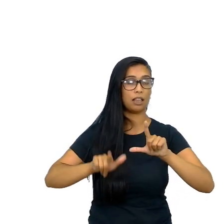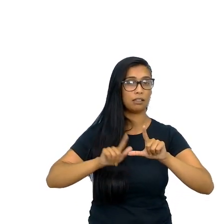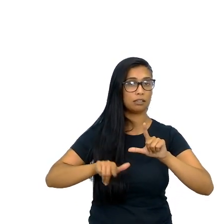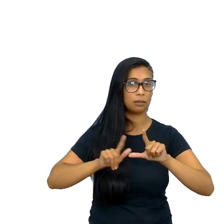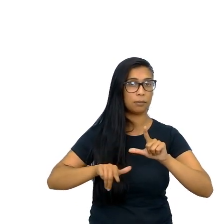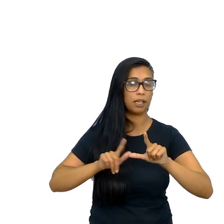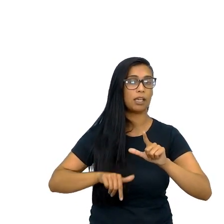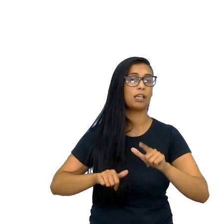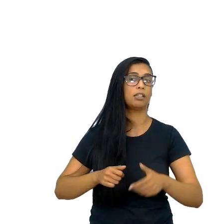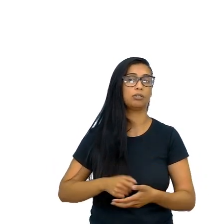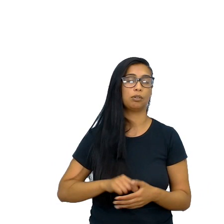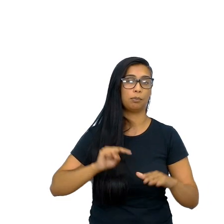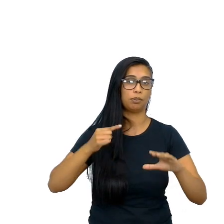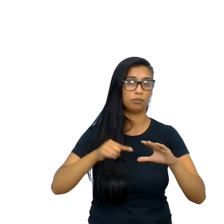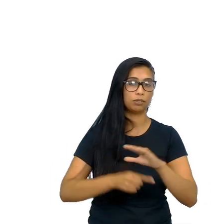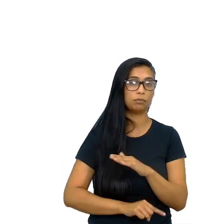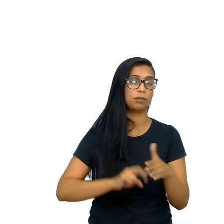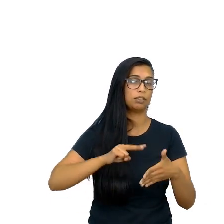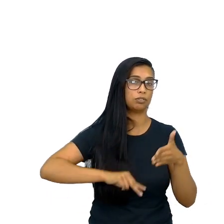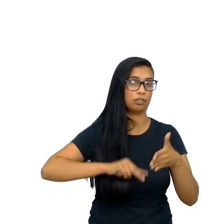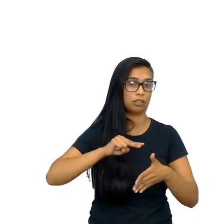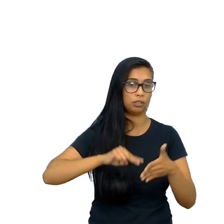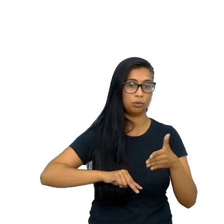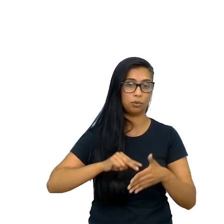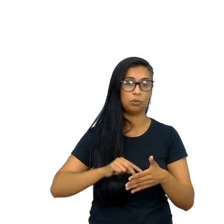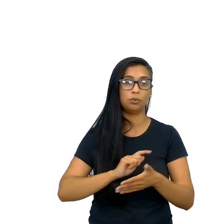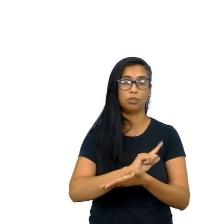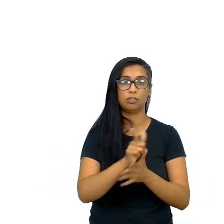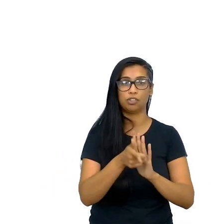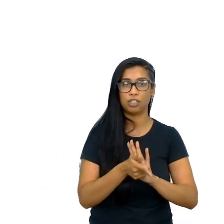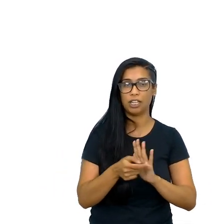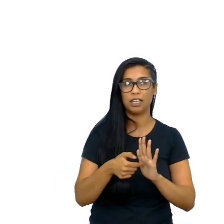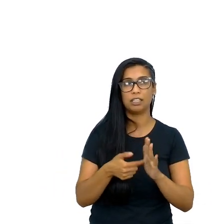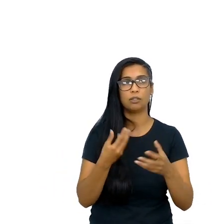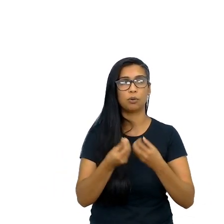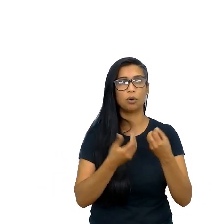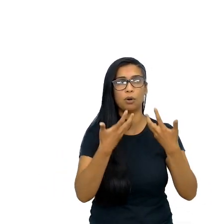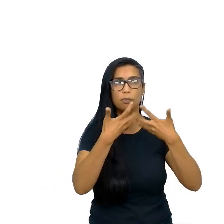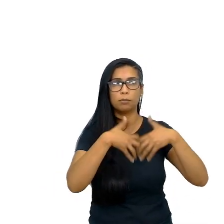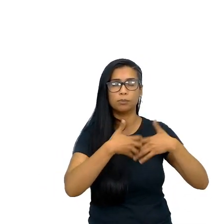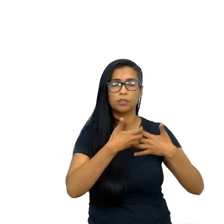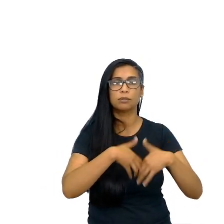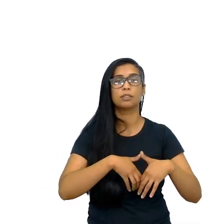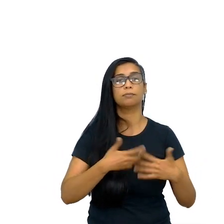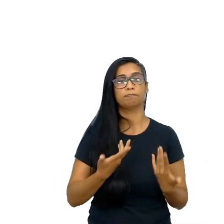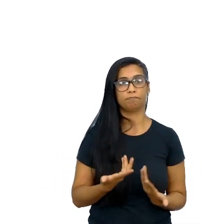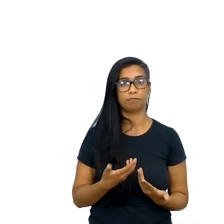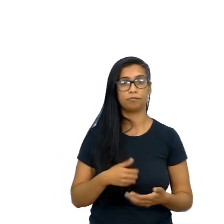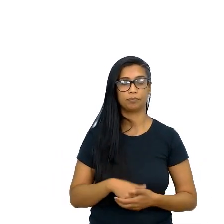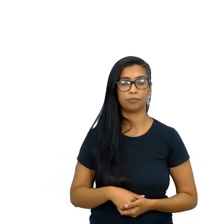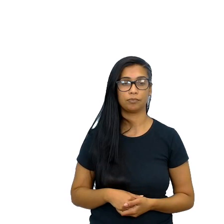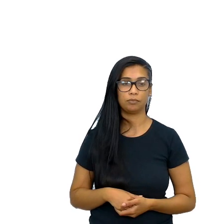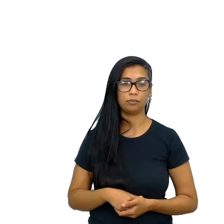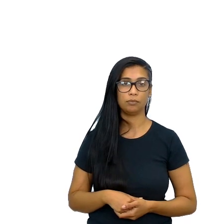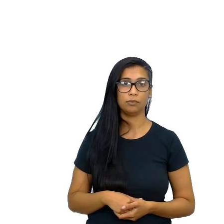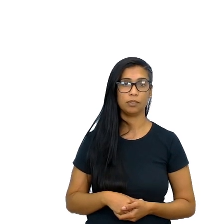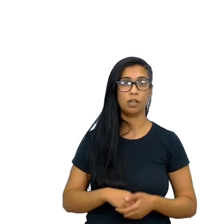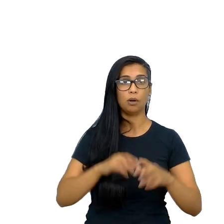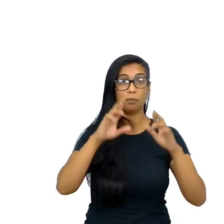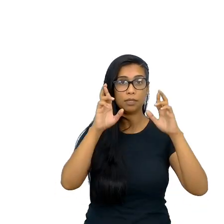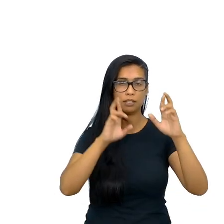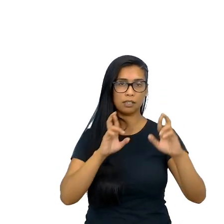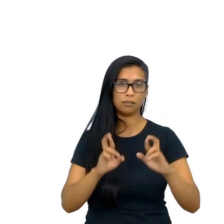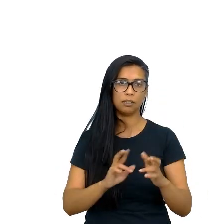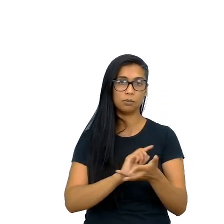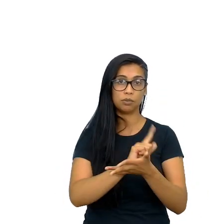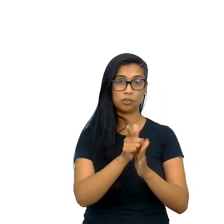nesses níveis de proficiência leitora e na complexidade dos gêneros textuais. Analisamos um texto textual aí para poder explorar